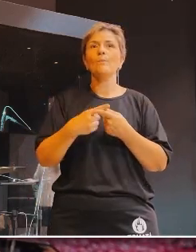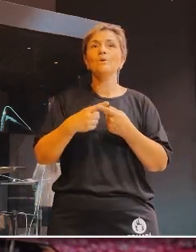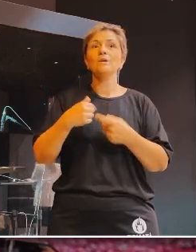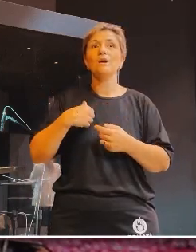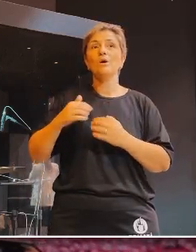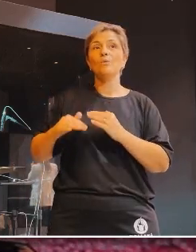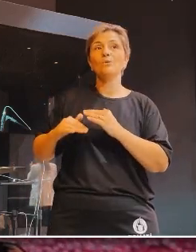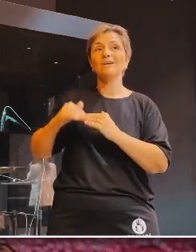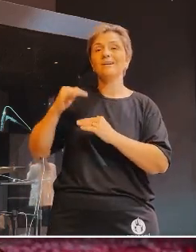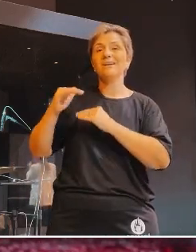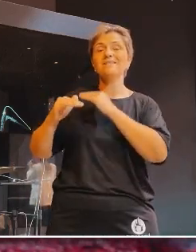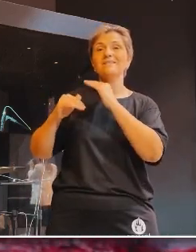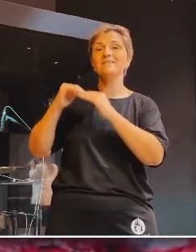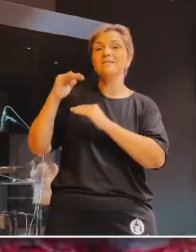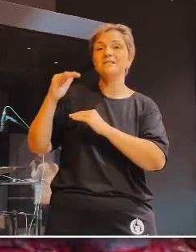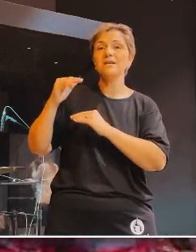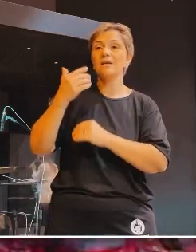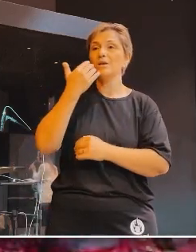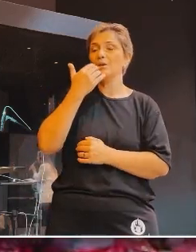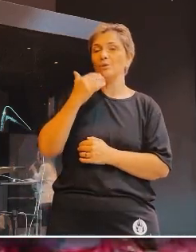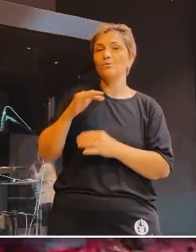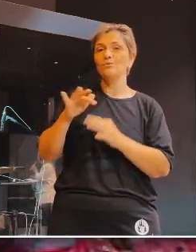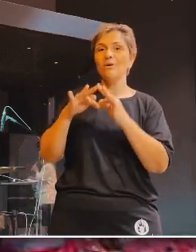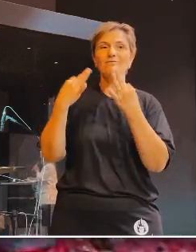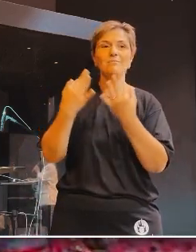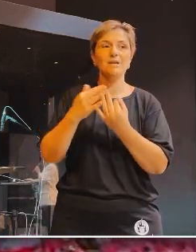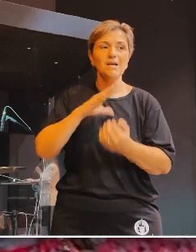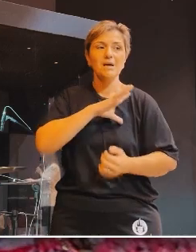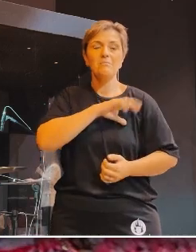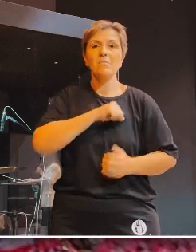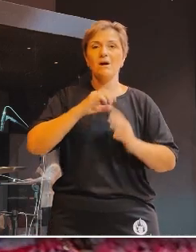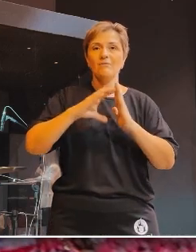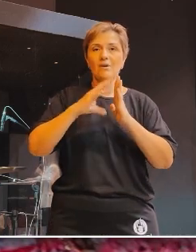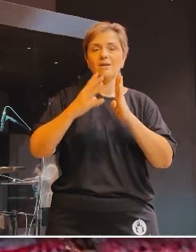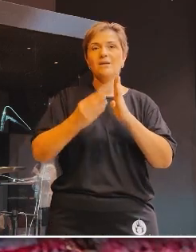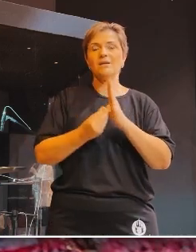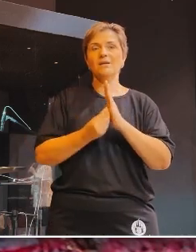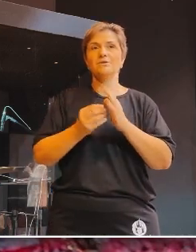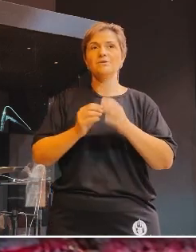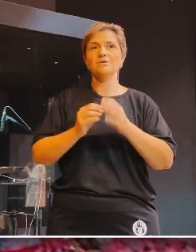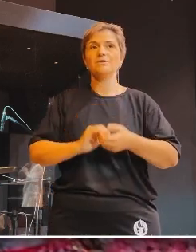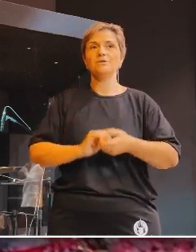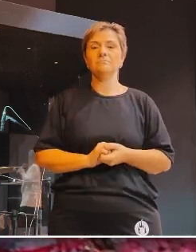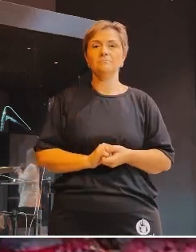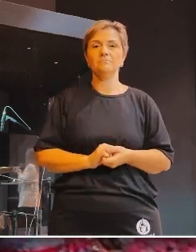cresci numa família que amava a igreja.